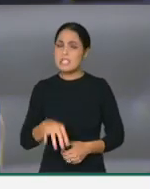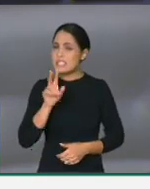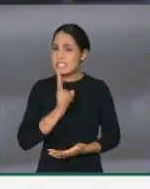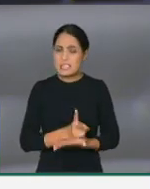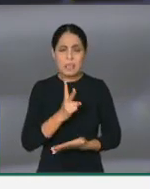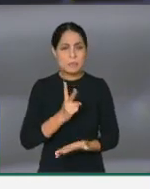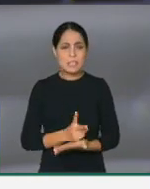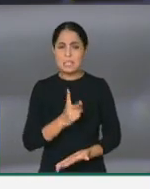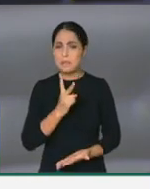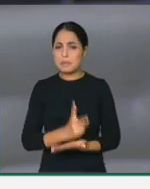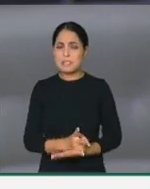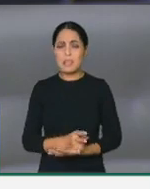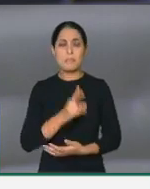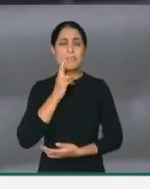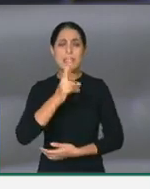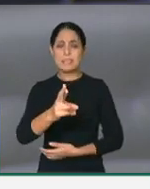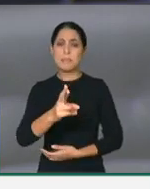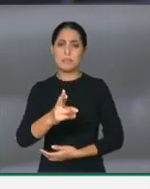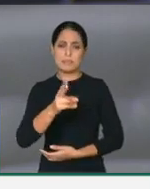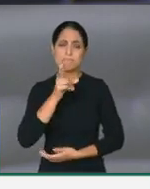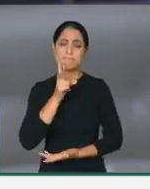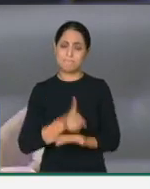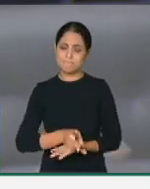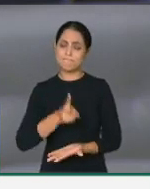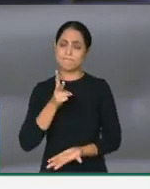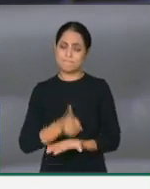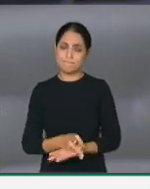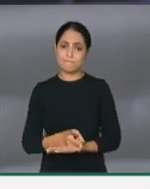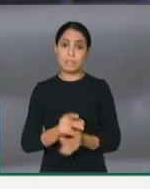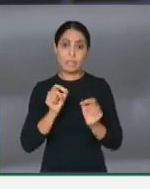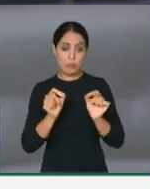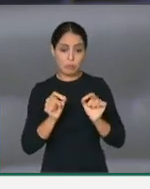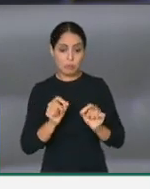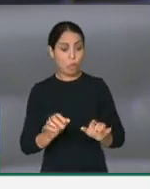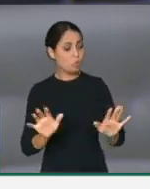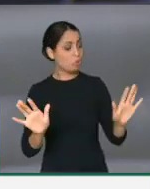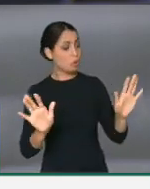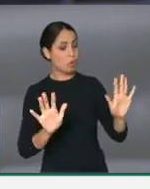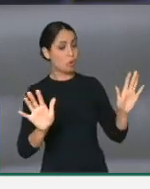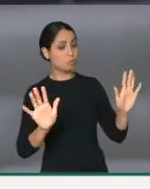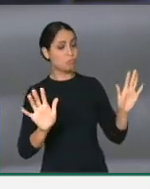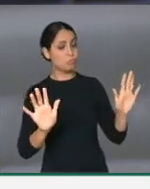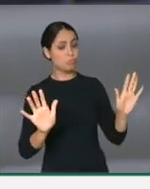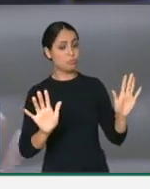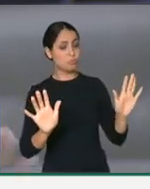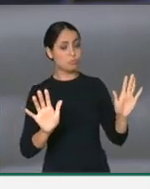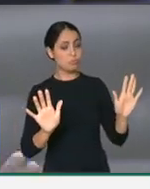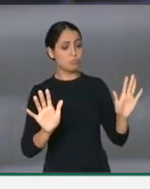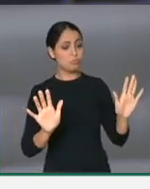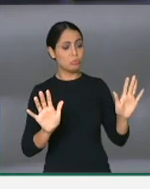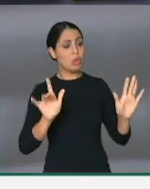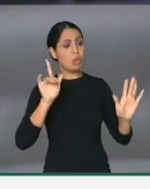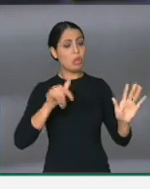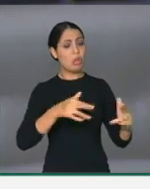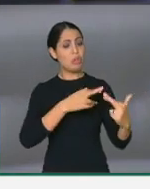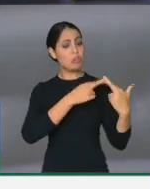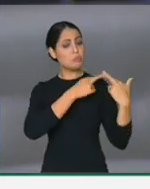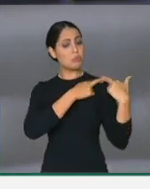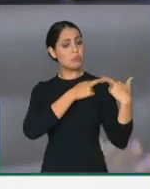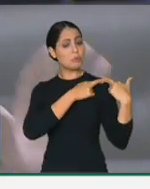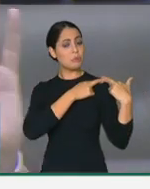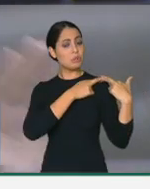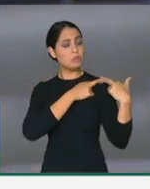utiliza a mesma resposta. E a resposta dele é a seguinte: não, essa é uma